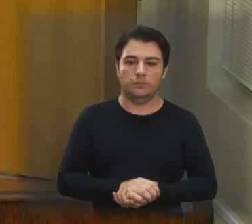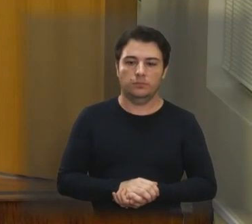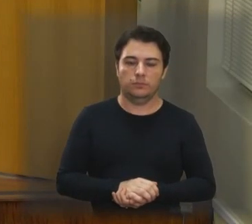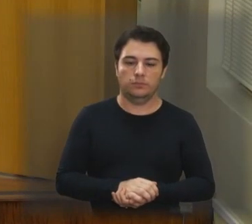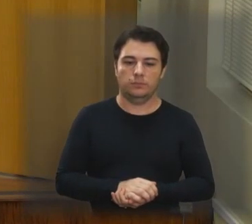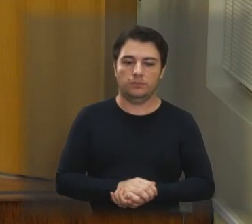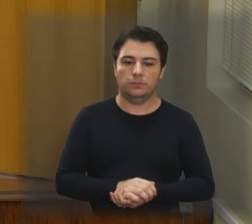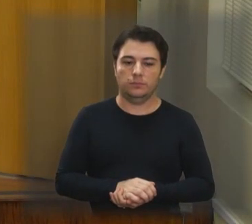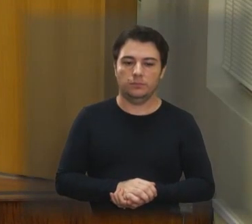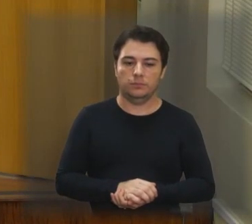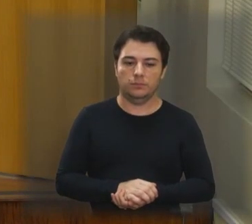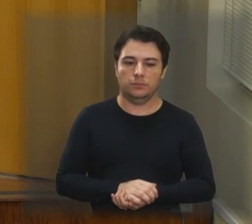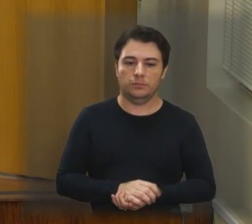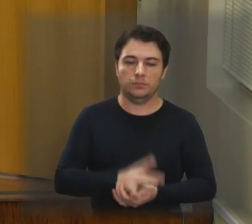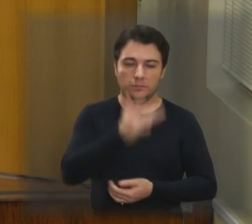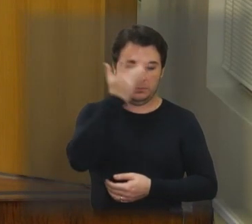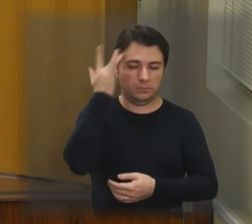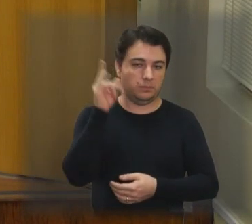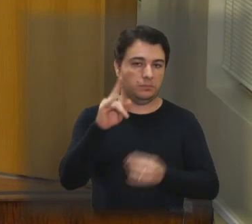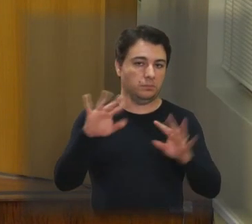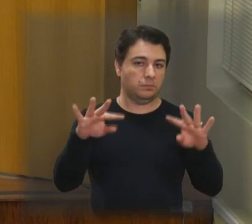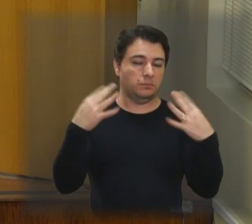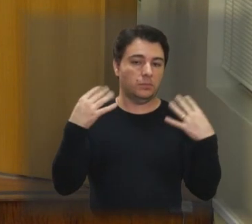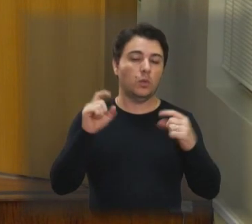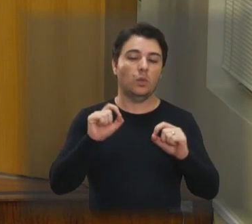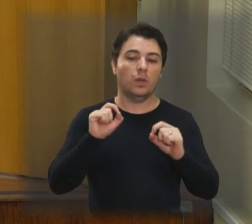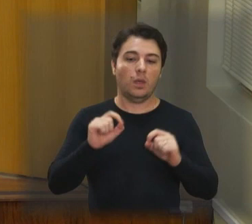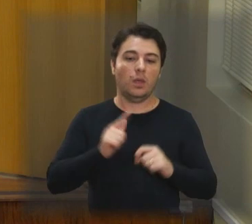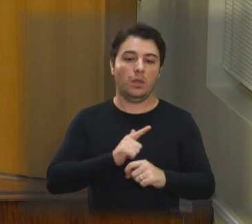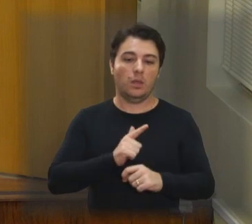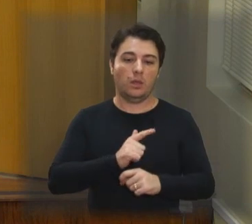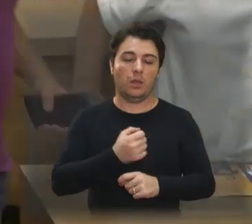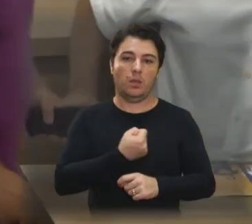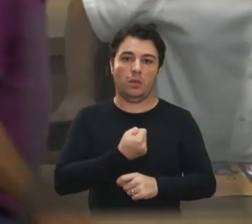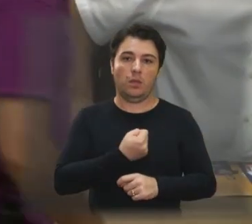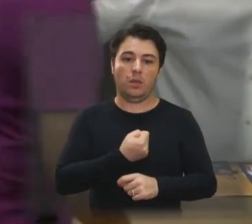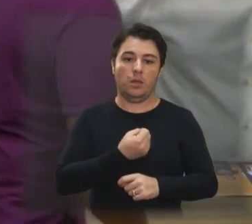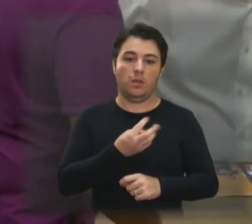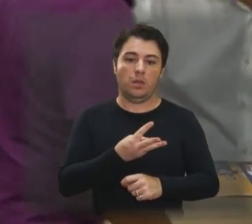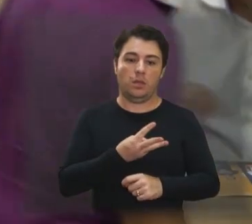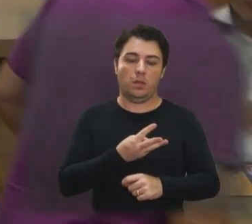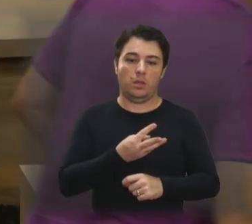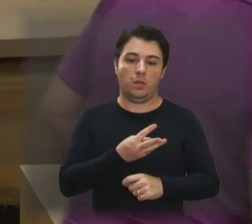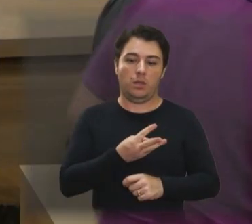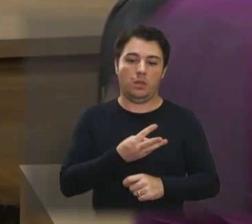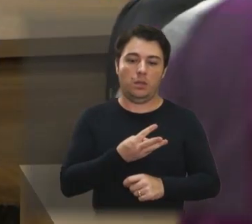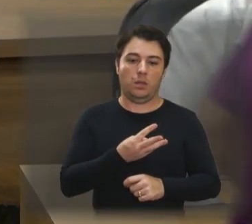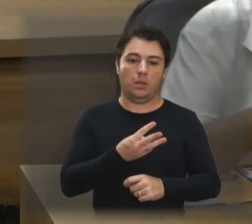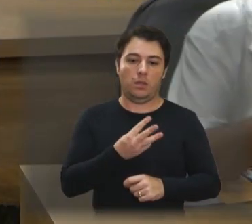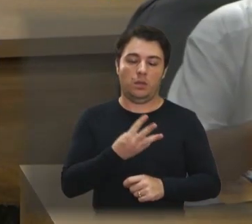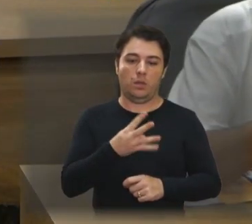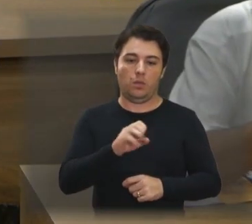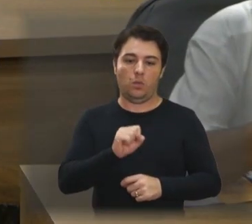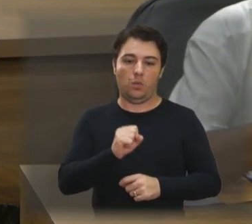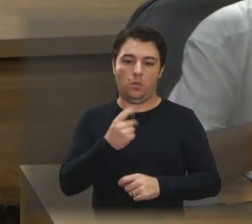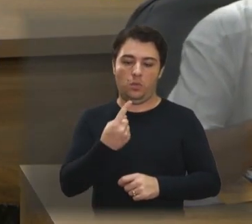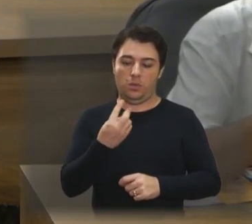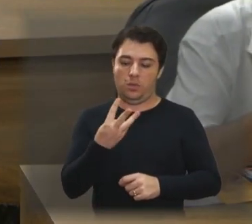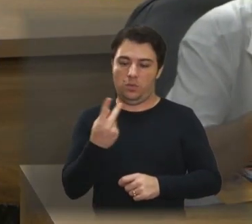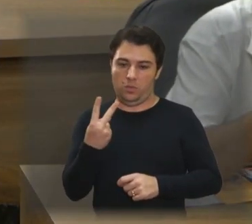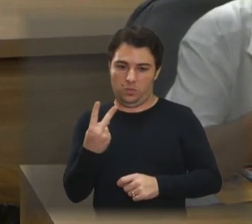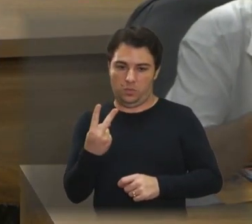Olá meus assistindo aí mandar agora para mim o número do plano 34 o